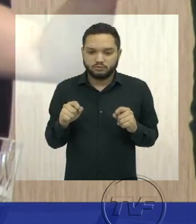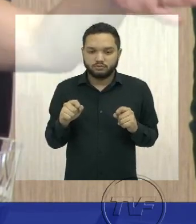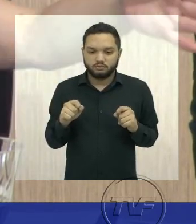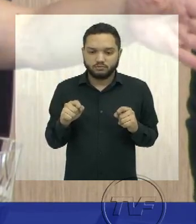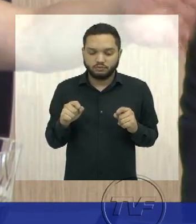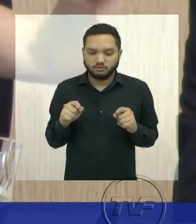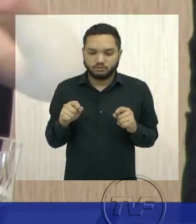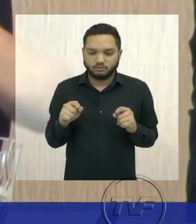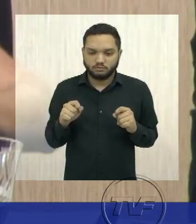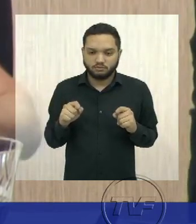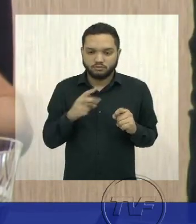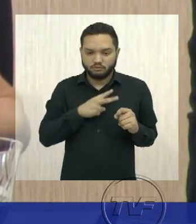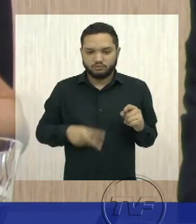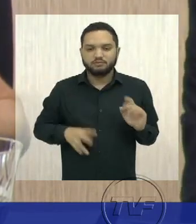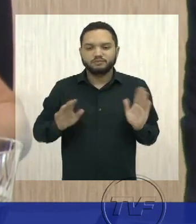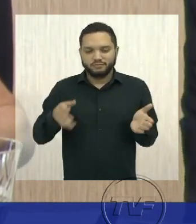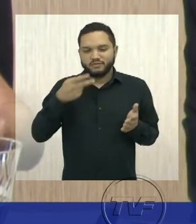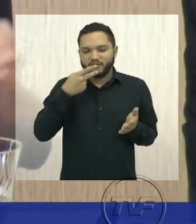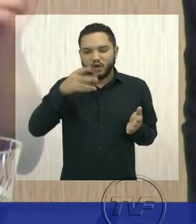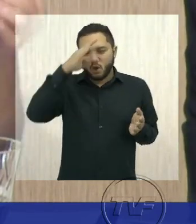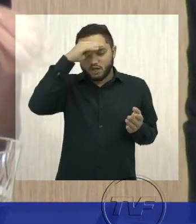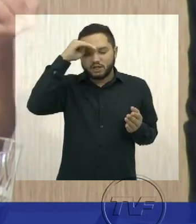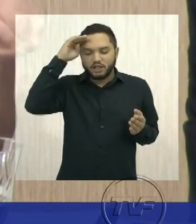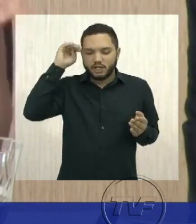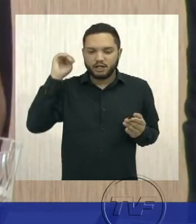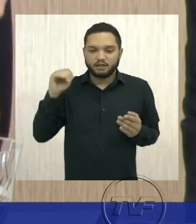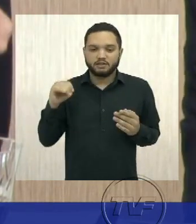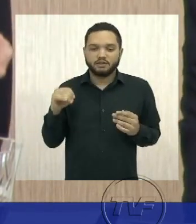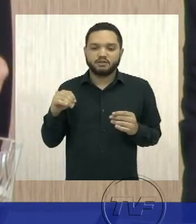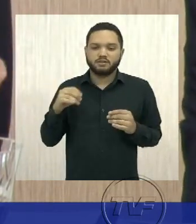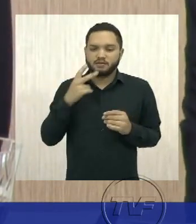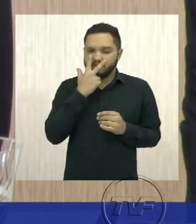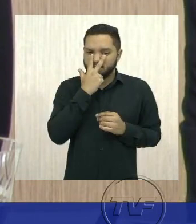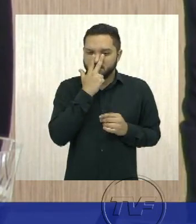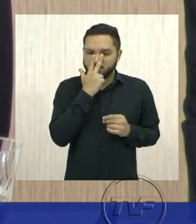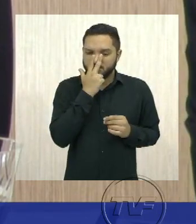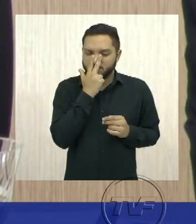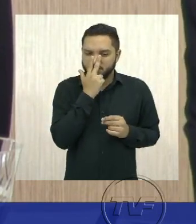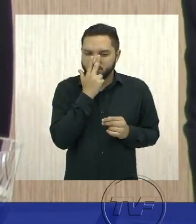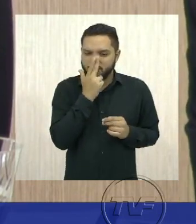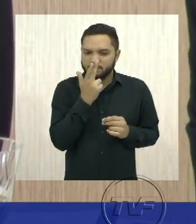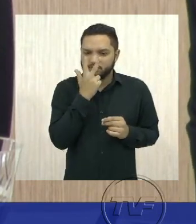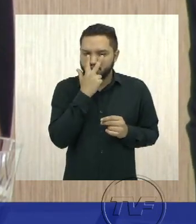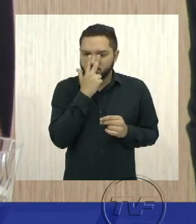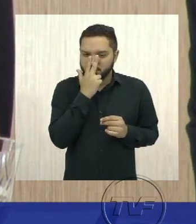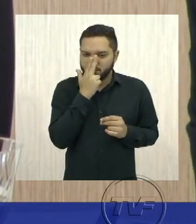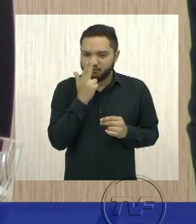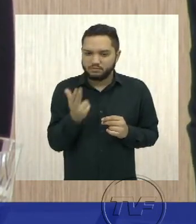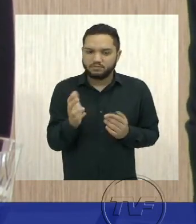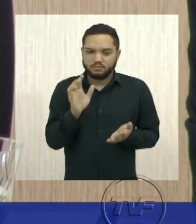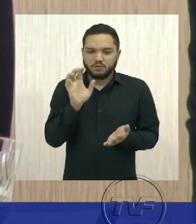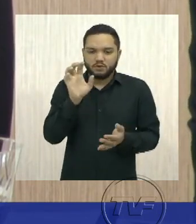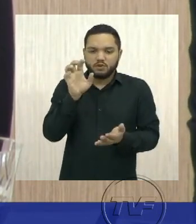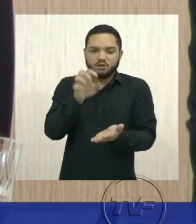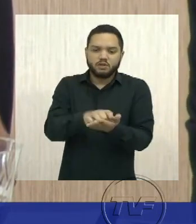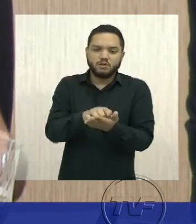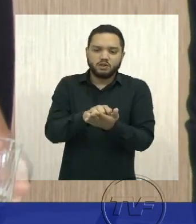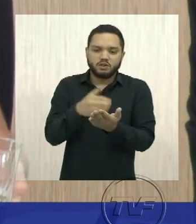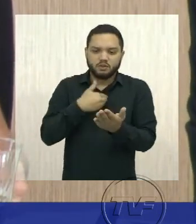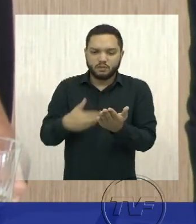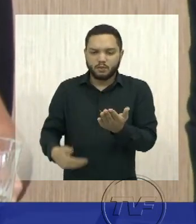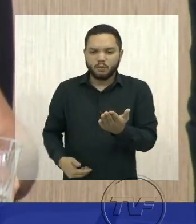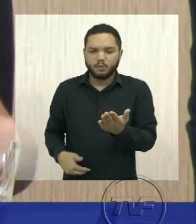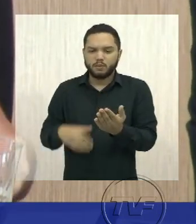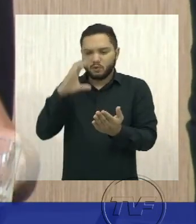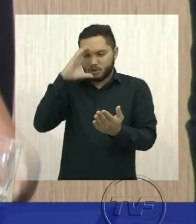justamente o que o vereador Guilherme falou aqui, o distanciamento, muitas vezes, do setor público com o